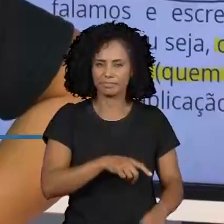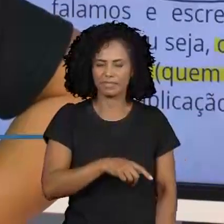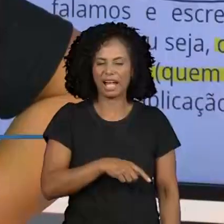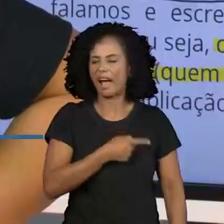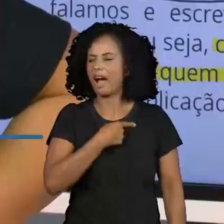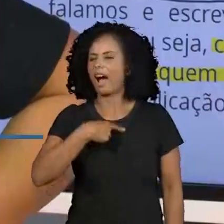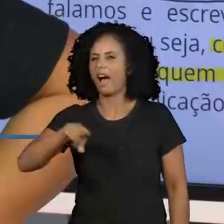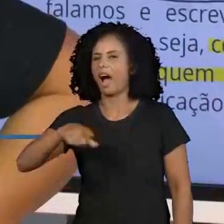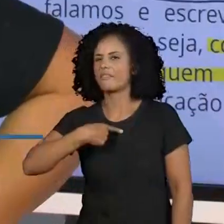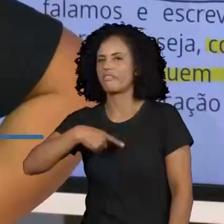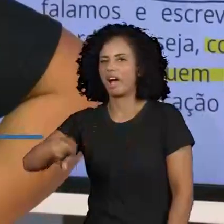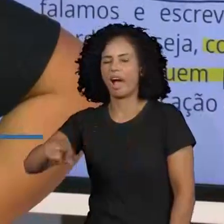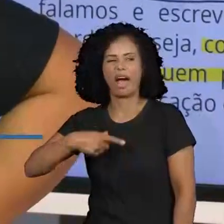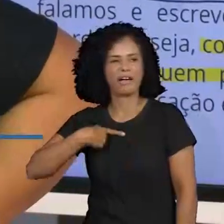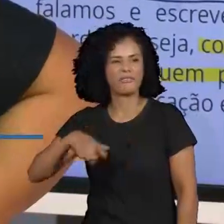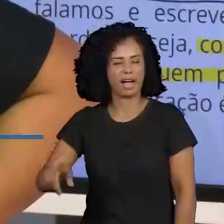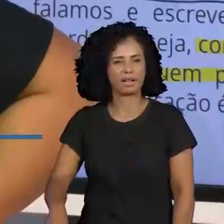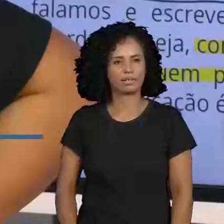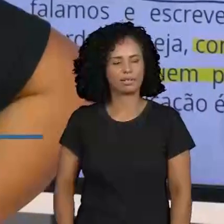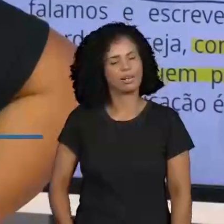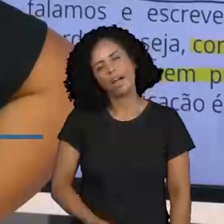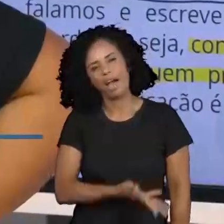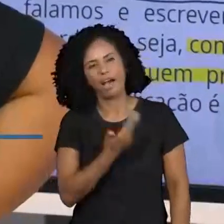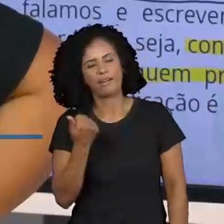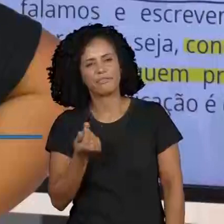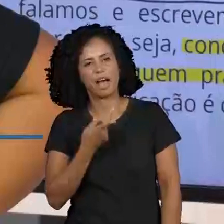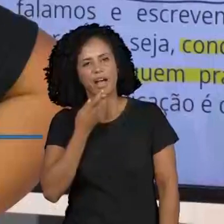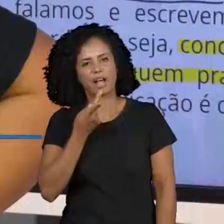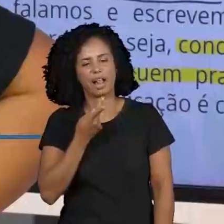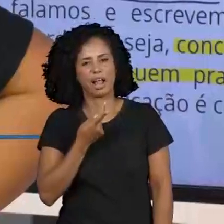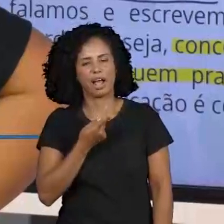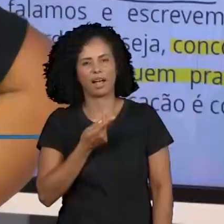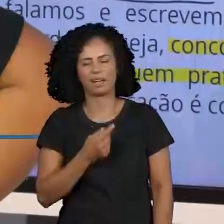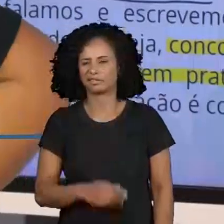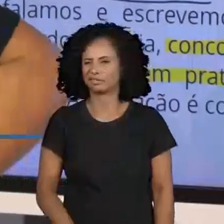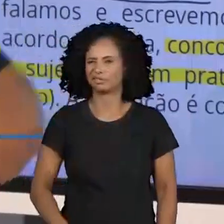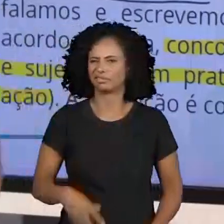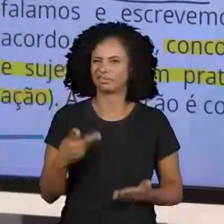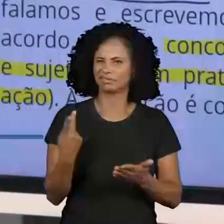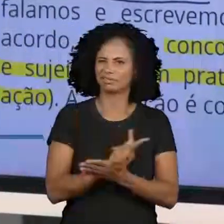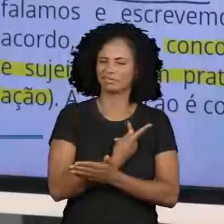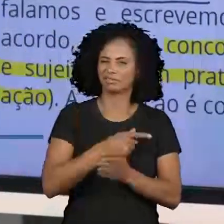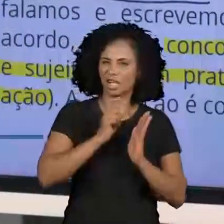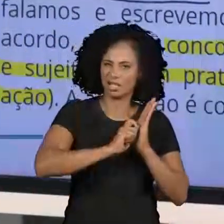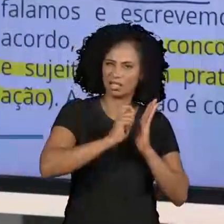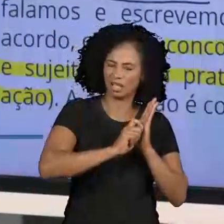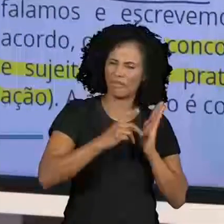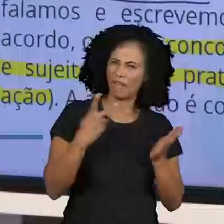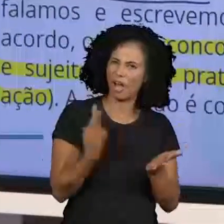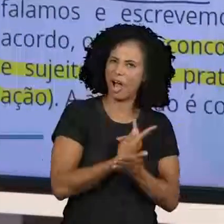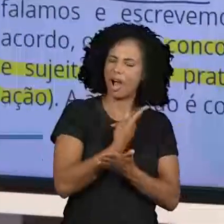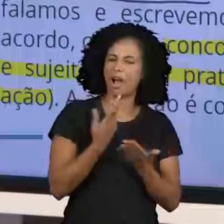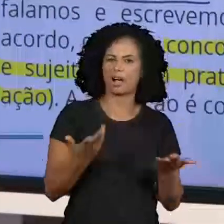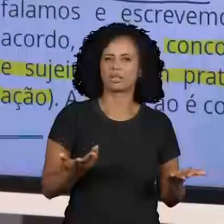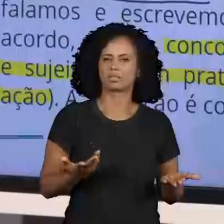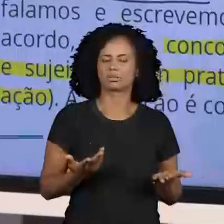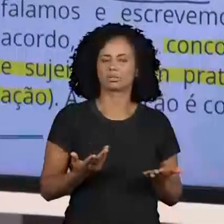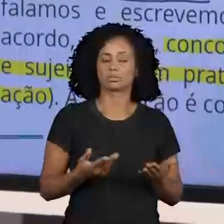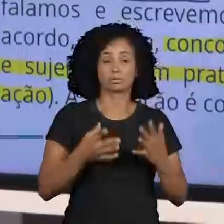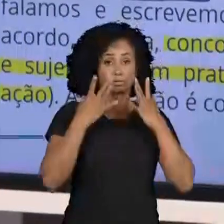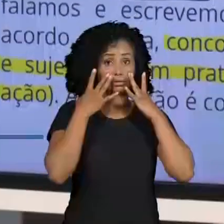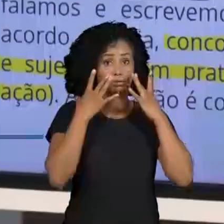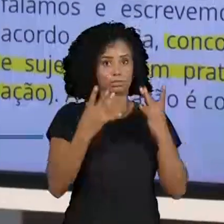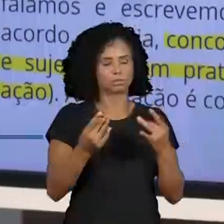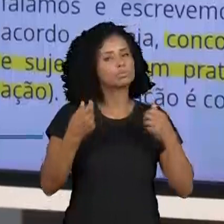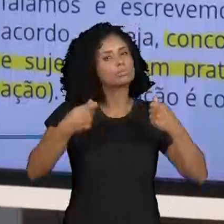sair nós vai falar não dá certo né então é isso que a gente precisa ter a atenção